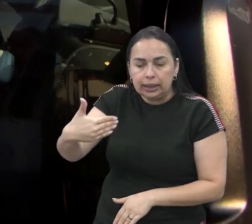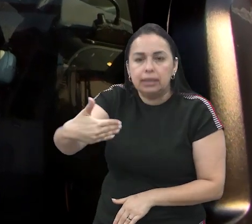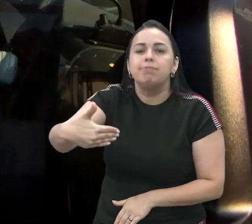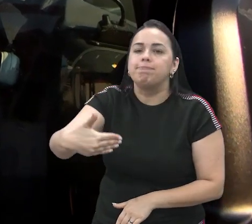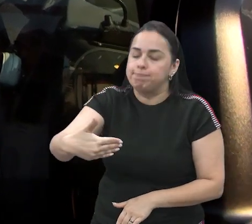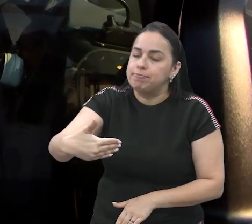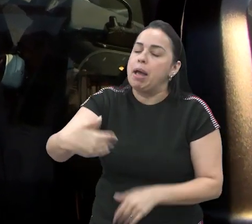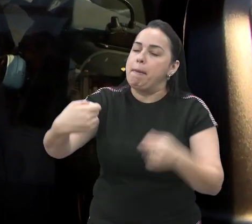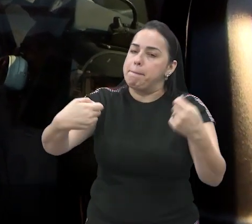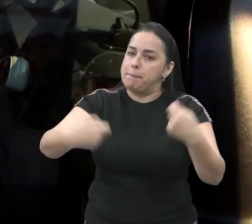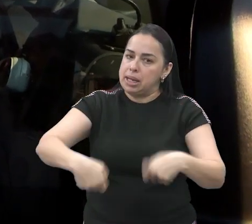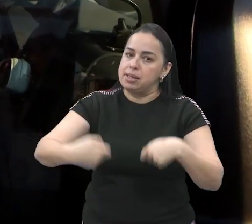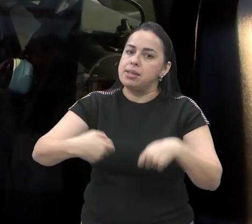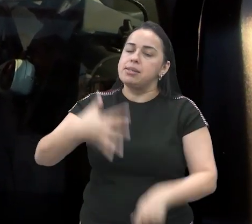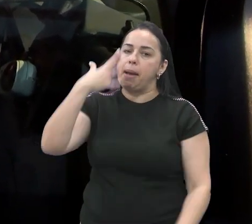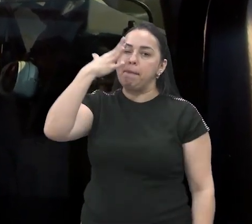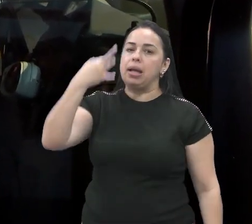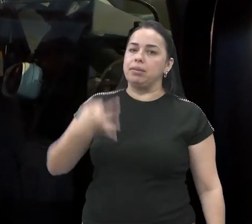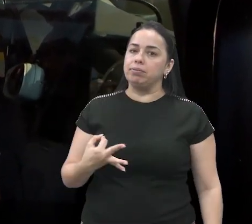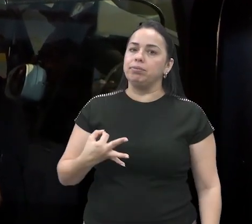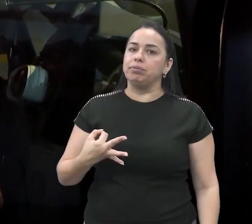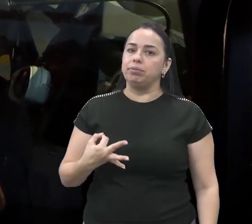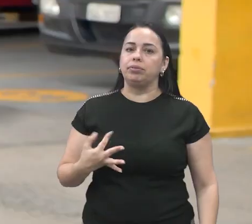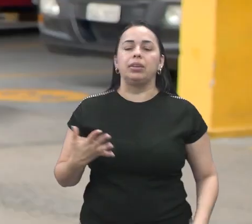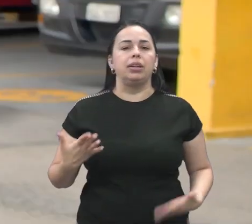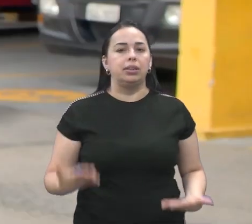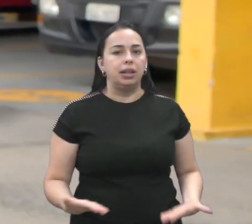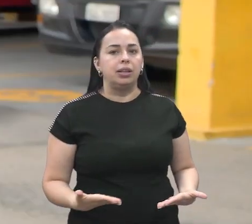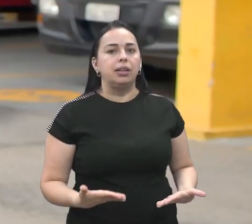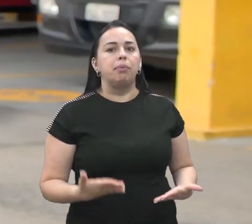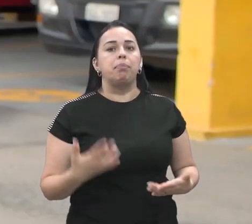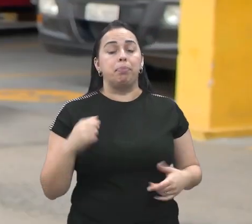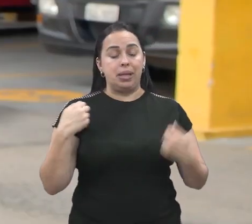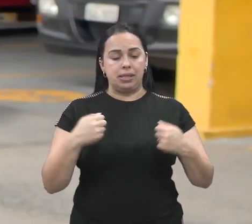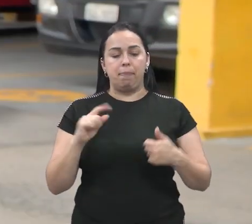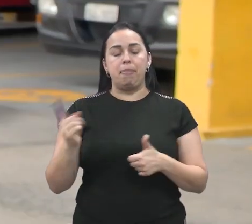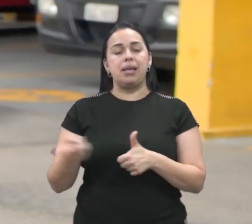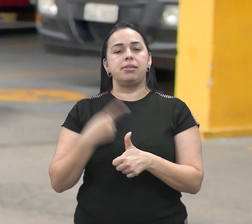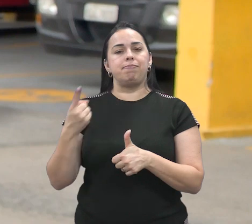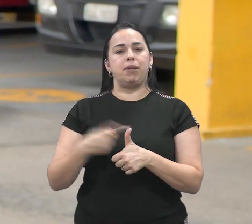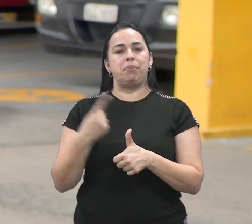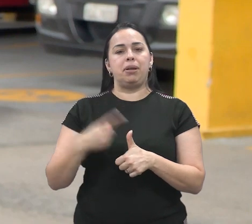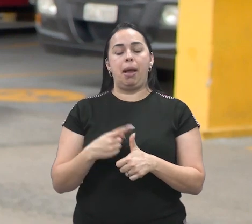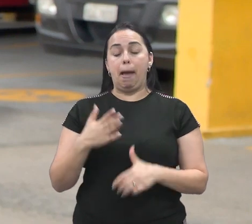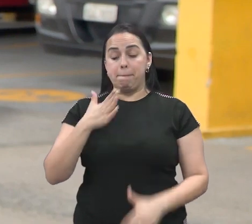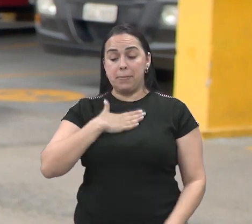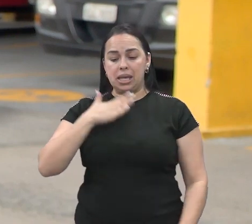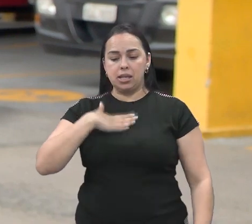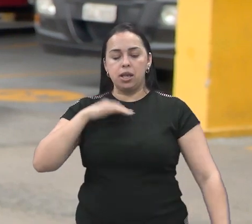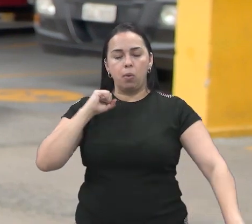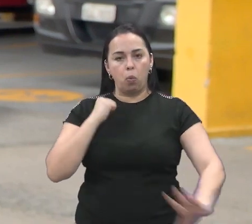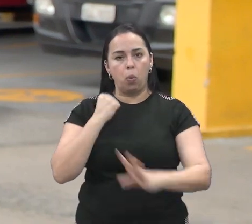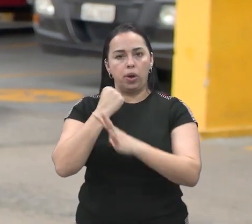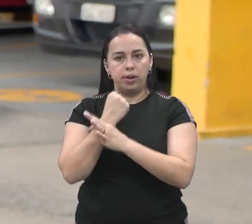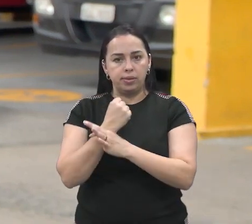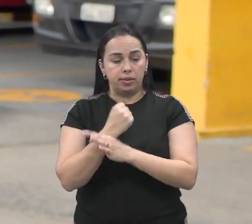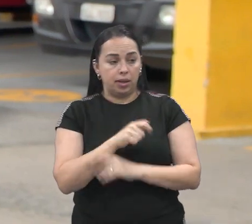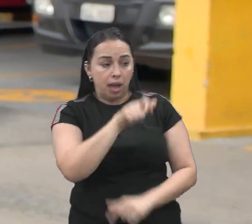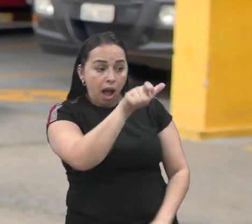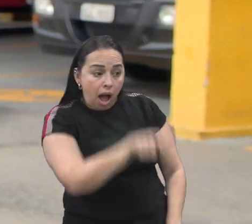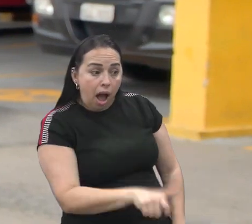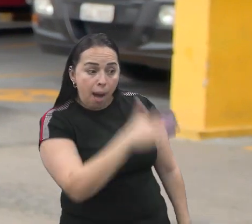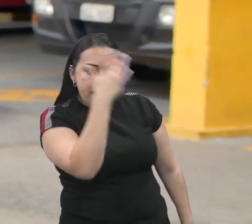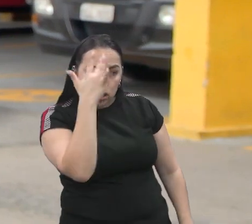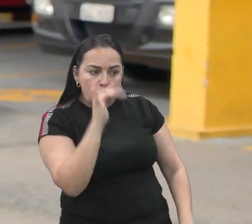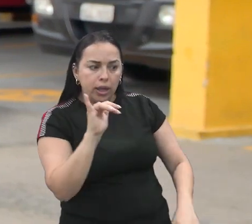dia, diante dos perigos, é preciso saber como agir. A gente tem que dar prioridade à nossa segurança, ou seja, você tem que se certificar de